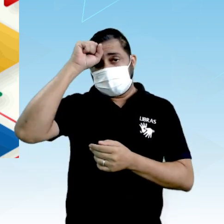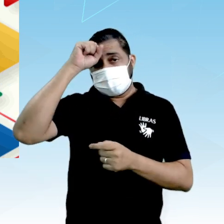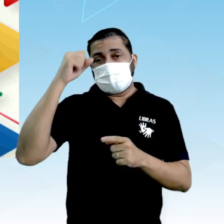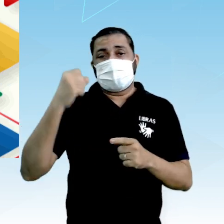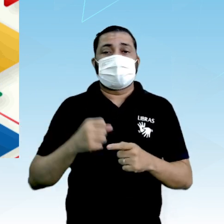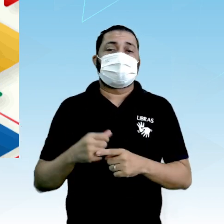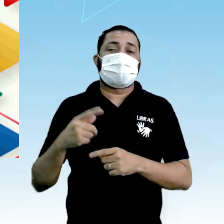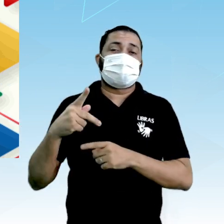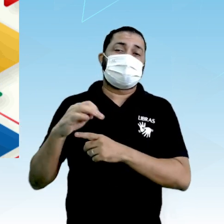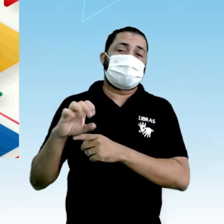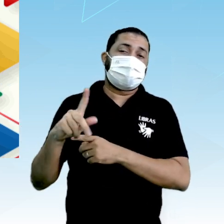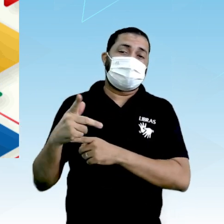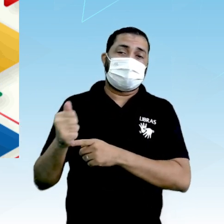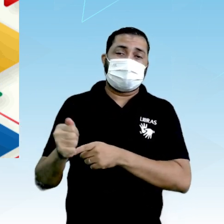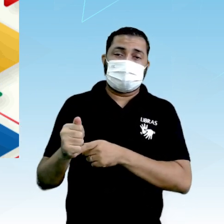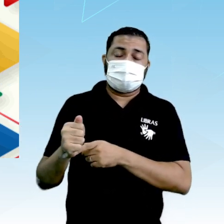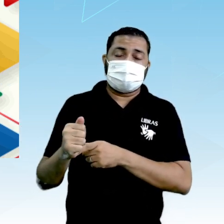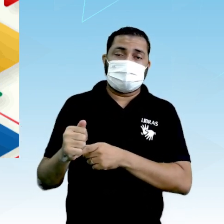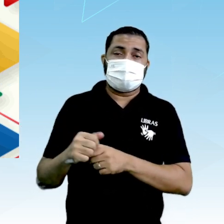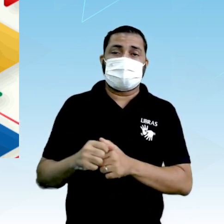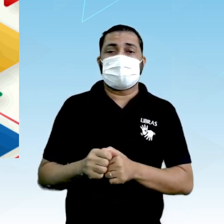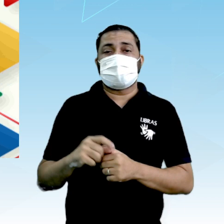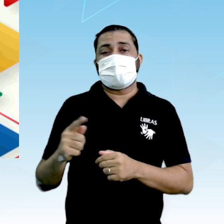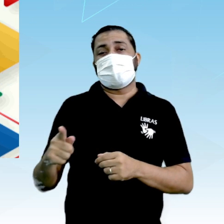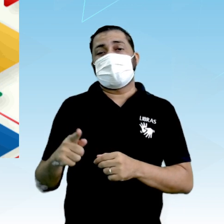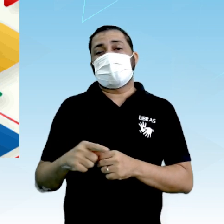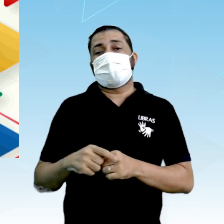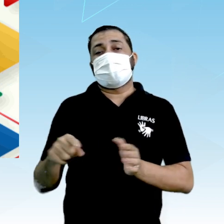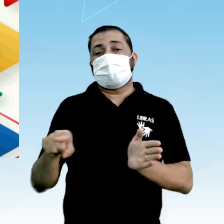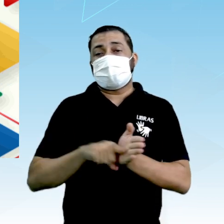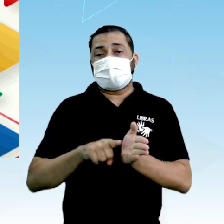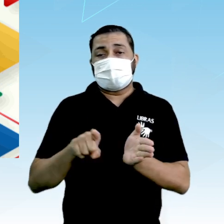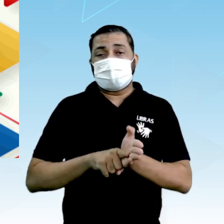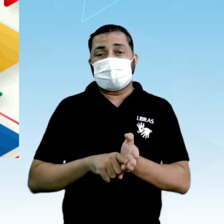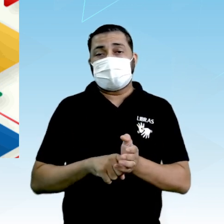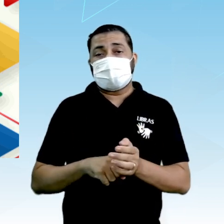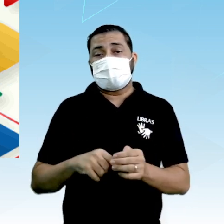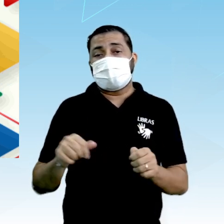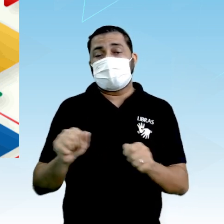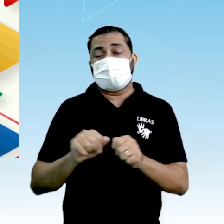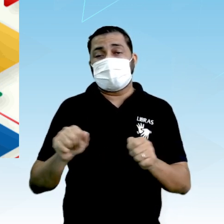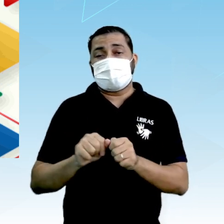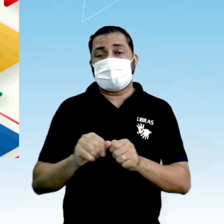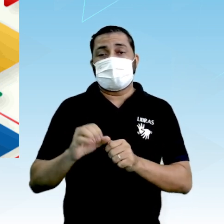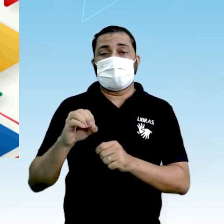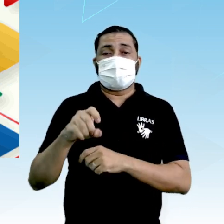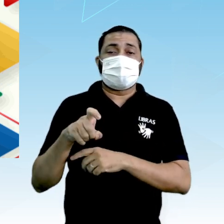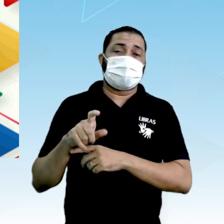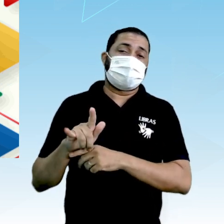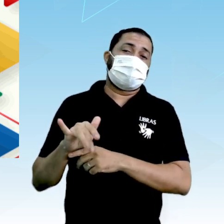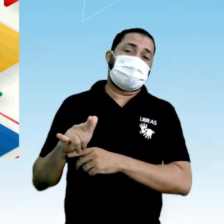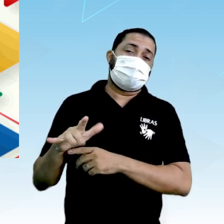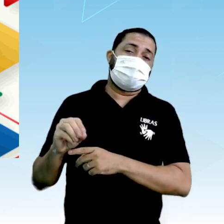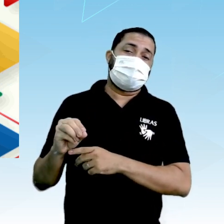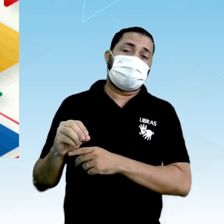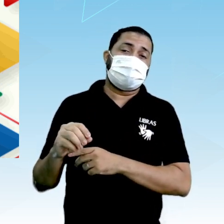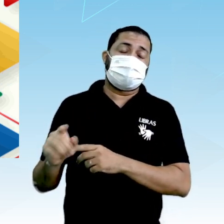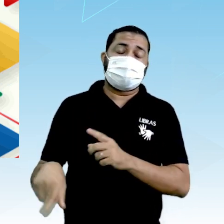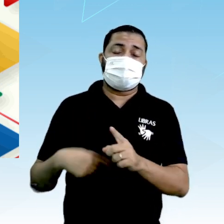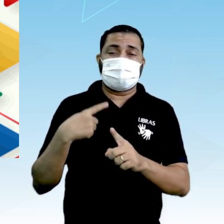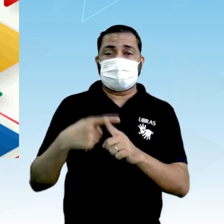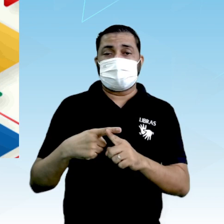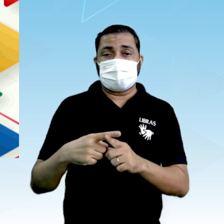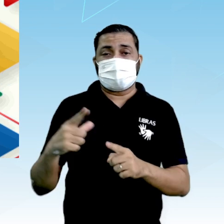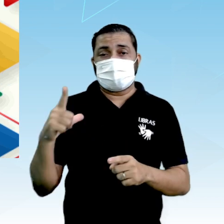por pilhas. Na pilha, o polo negativo é onde ocorre a oxidação. Polo positivo é